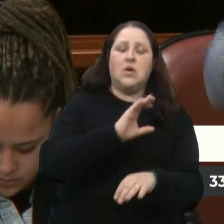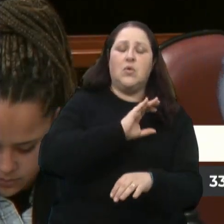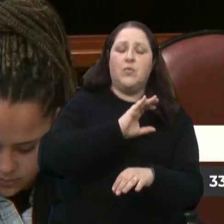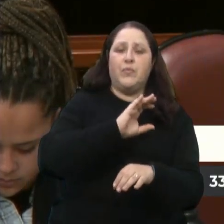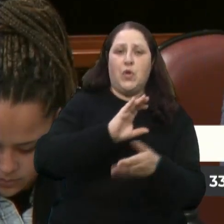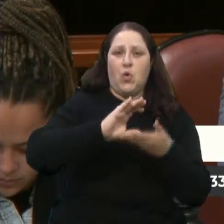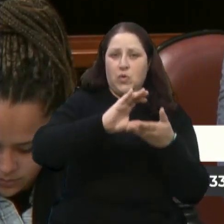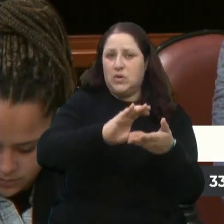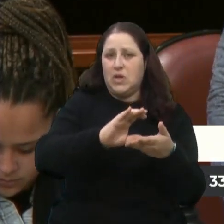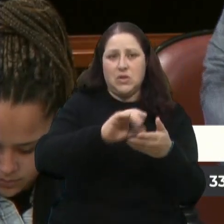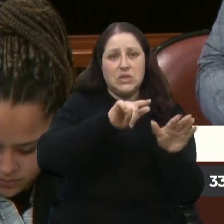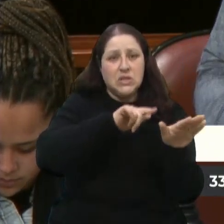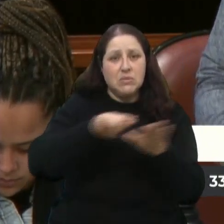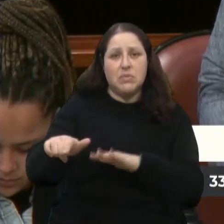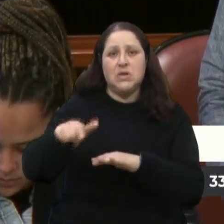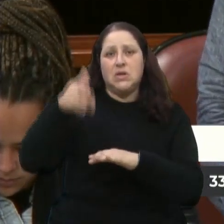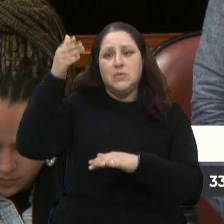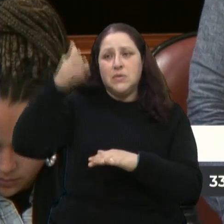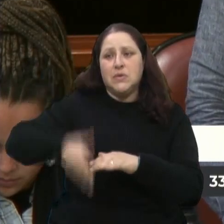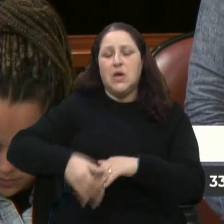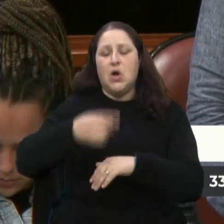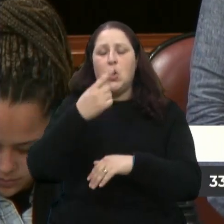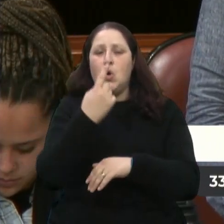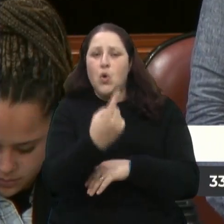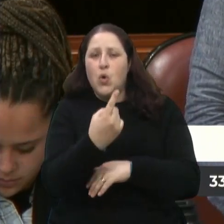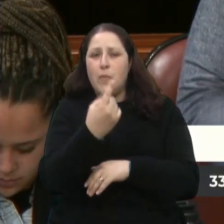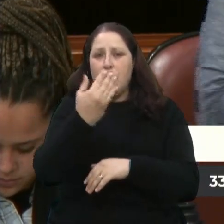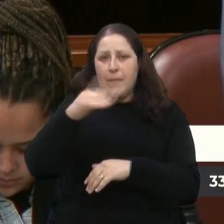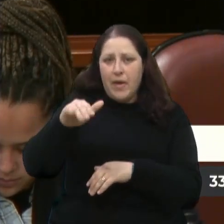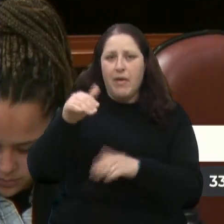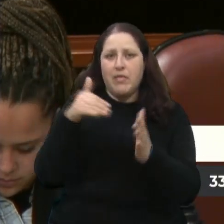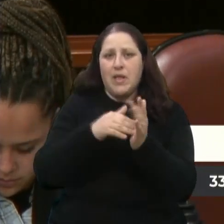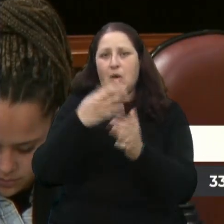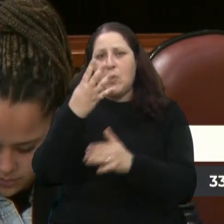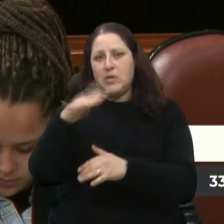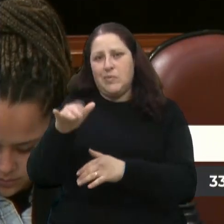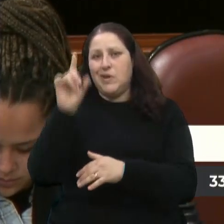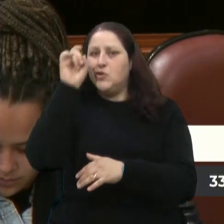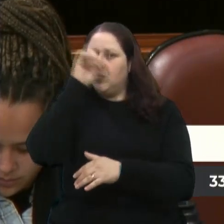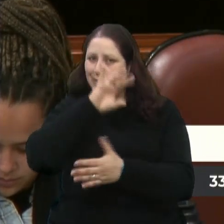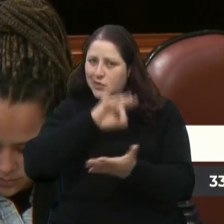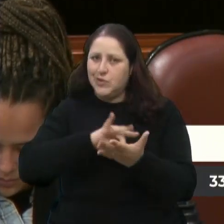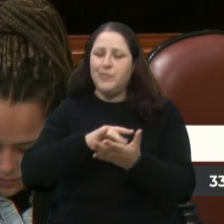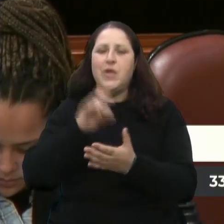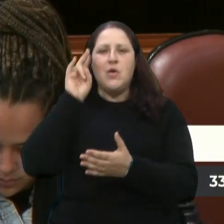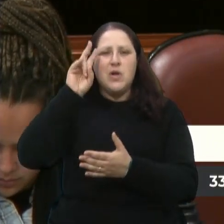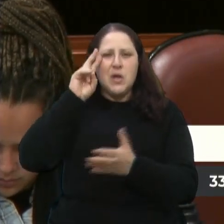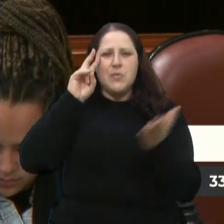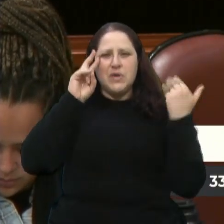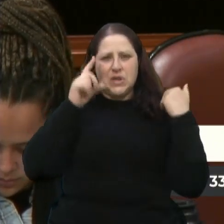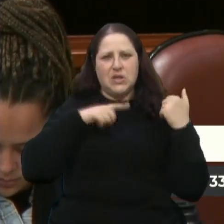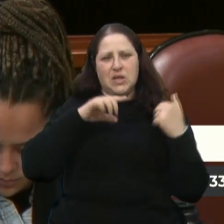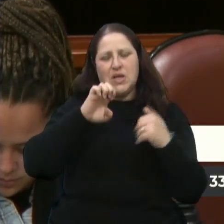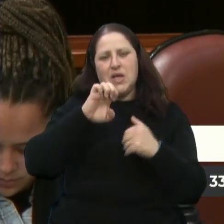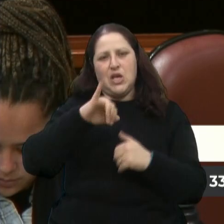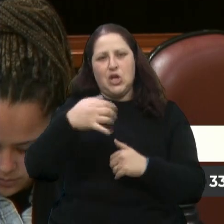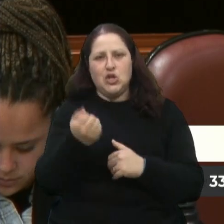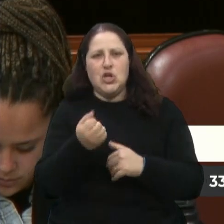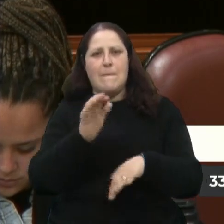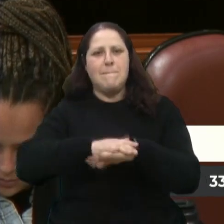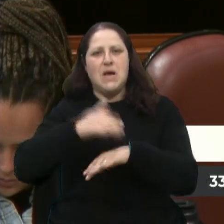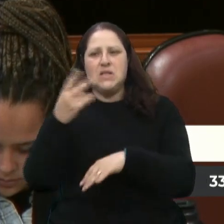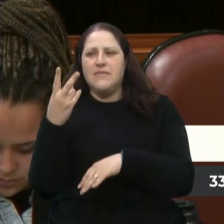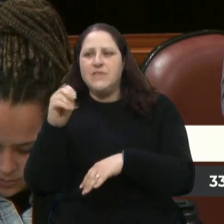às 4h30 da tarde. Então, realmente fica difícil, né? E eu lembro que a época que eu estava, nós tínhamos EJA ainda, em mais de 20